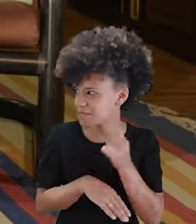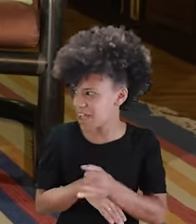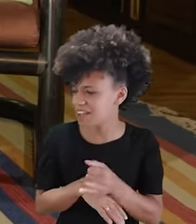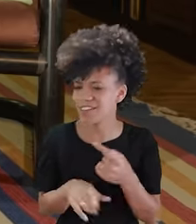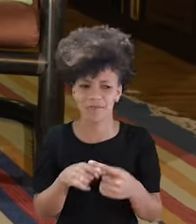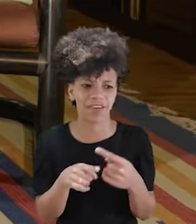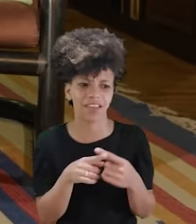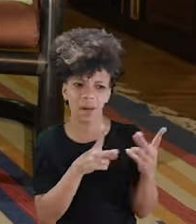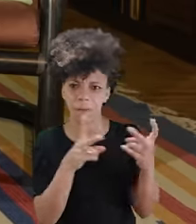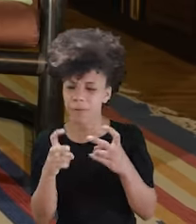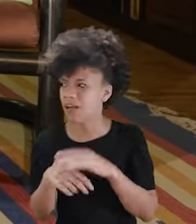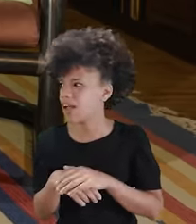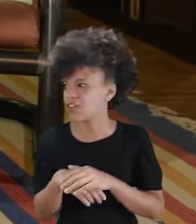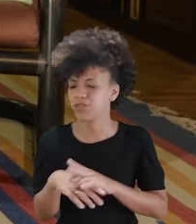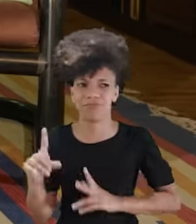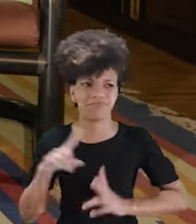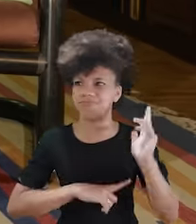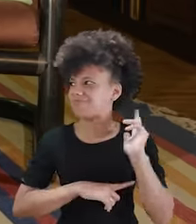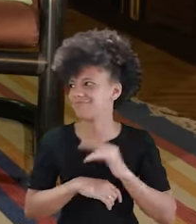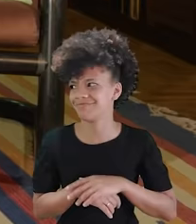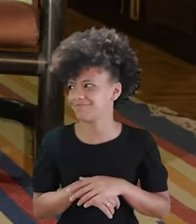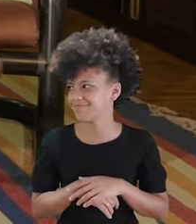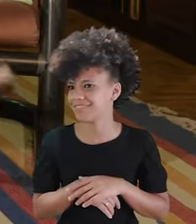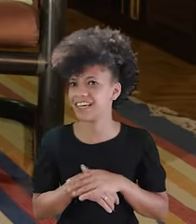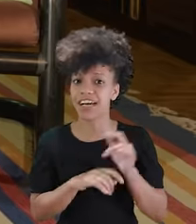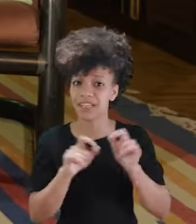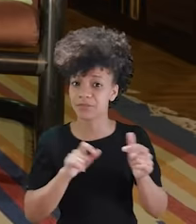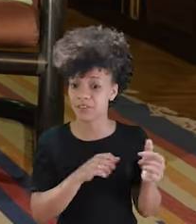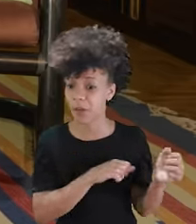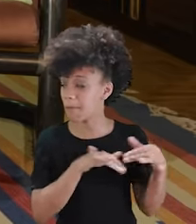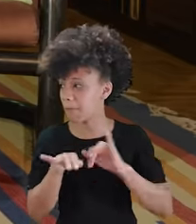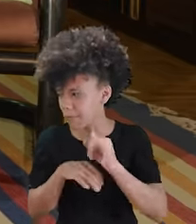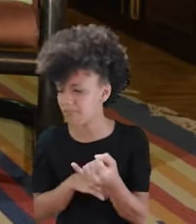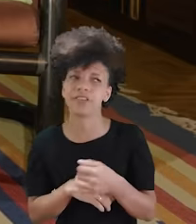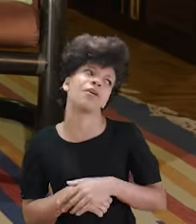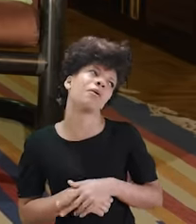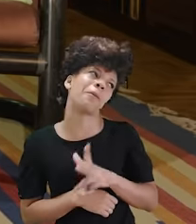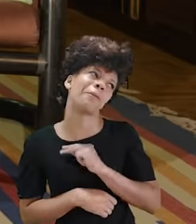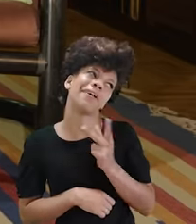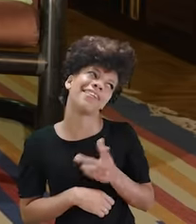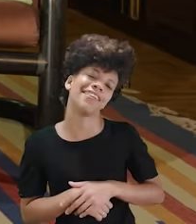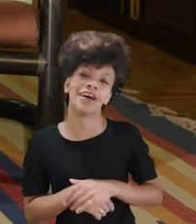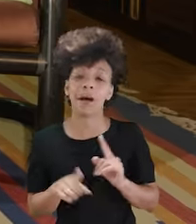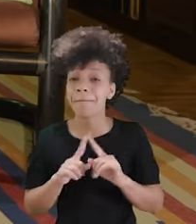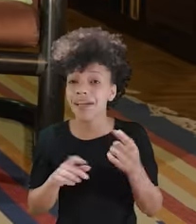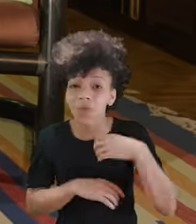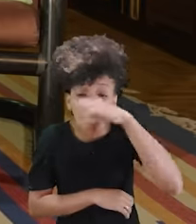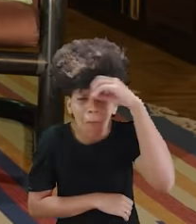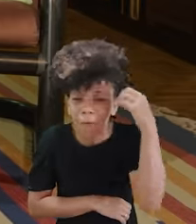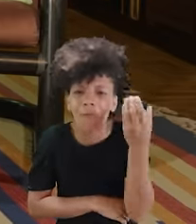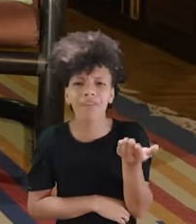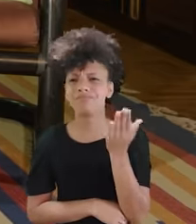aproveitar eu fui na inocência sabe eu nem imaginava aqui tem um